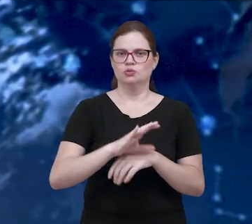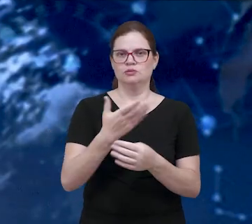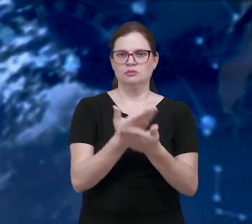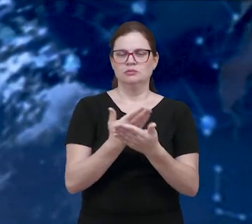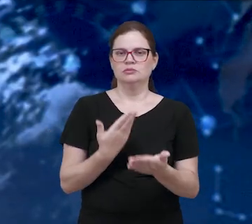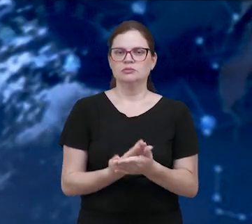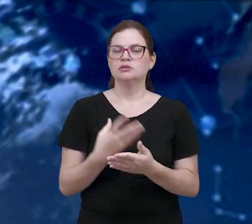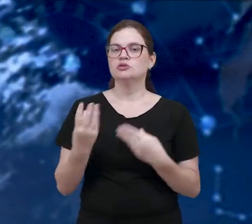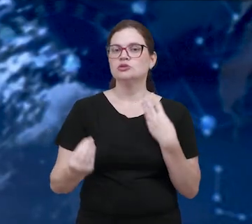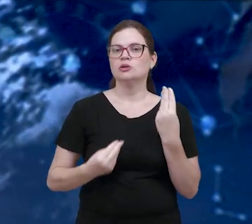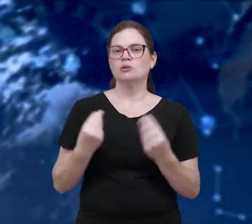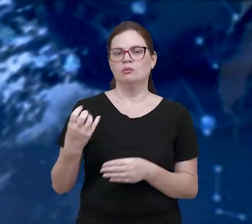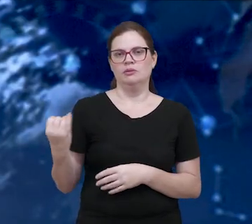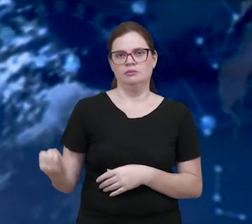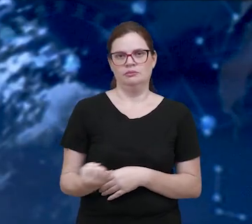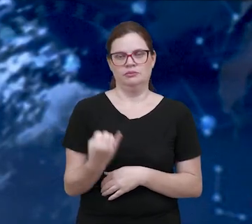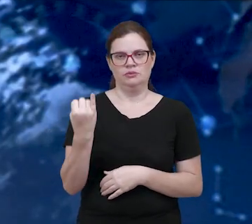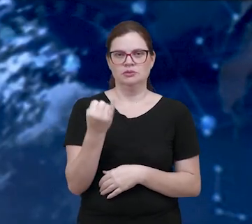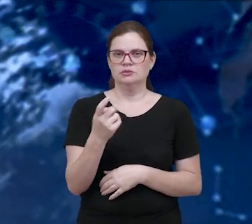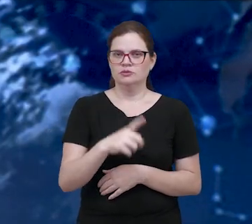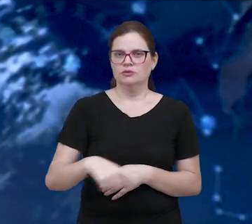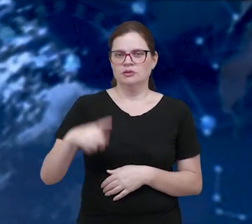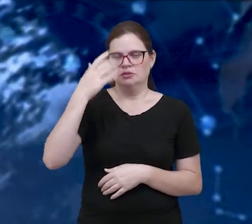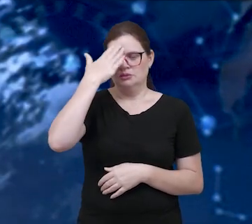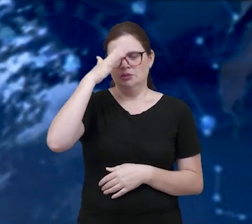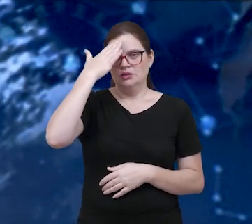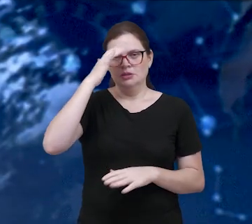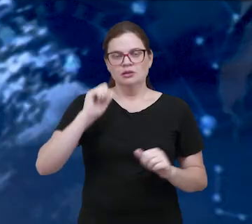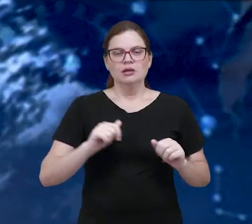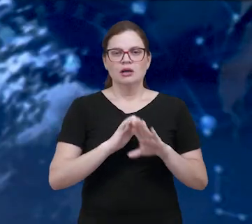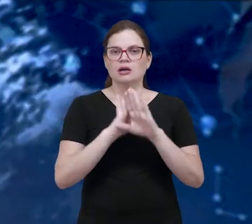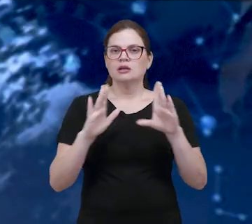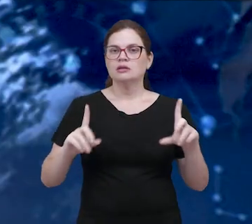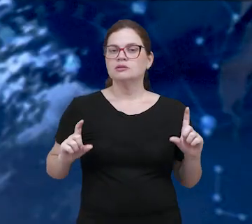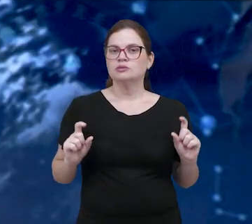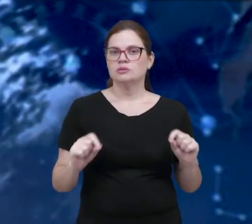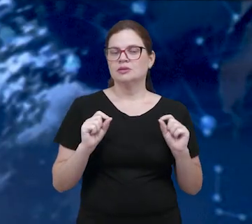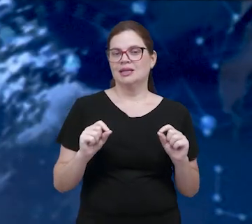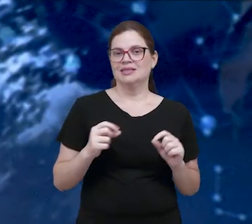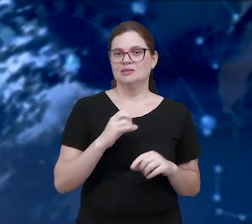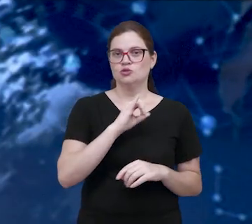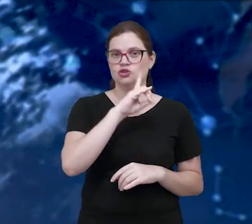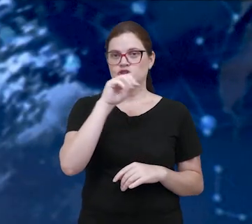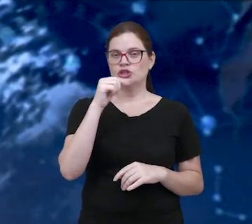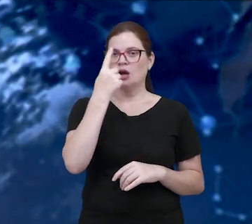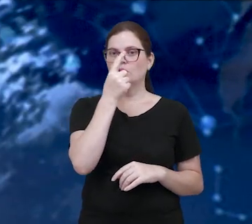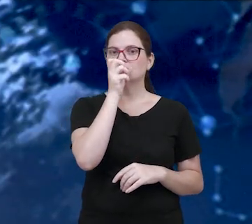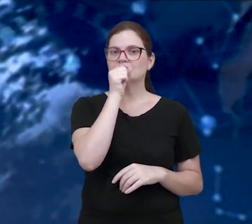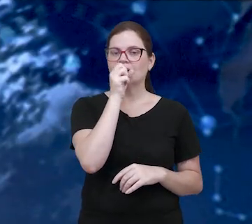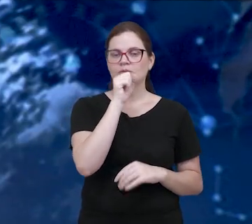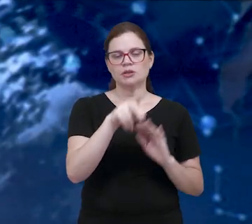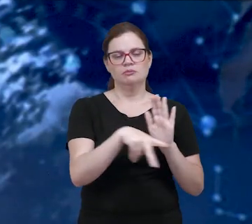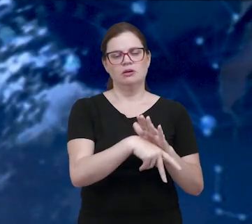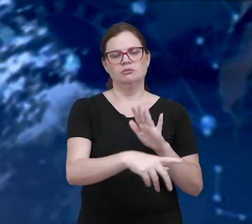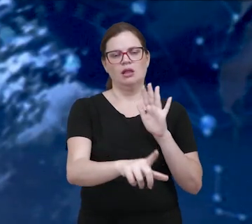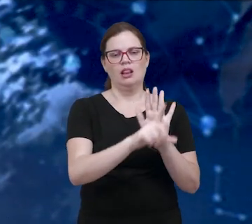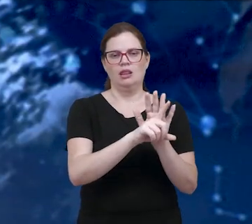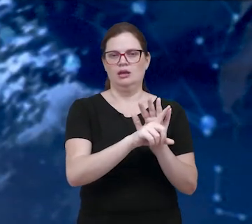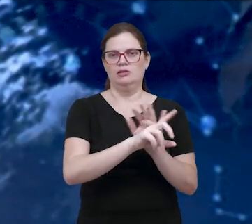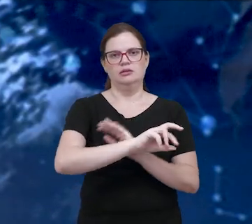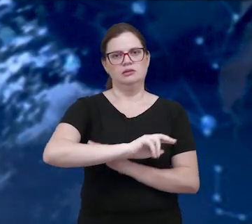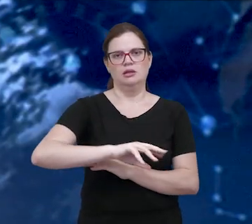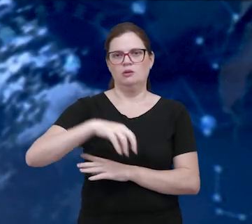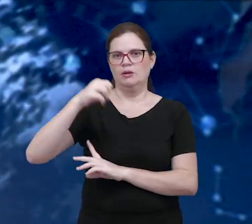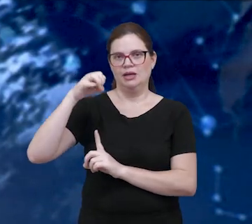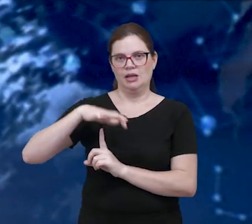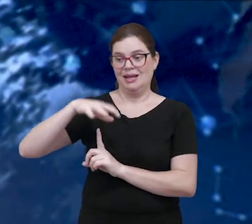a importância de você entender que sábado, guardar sábado é coisa da lei, não é coisa da